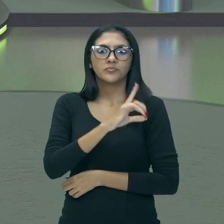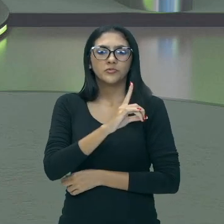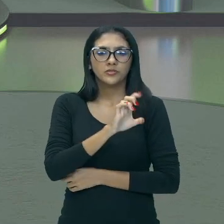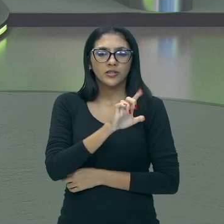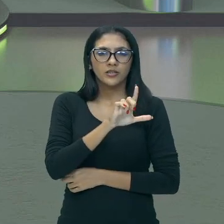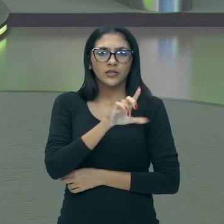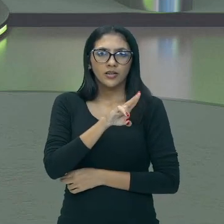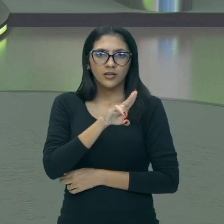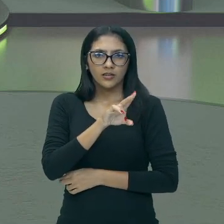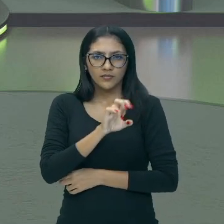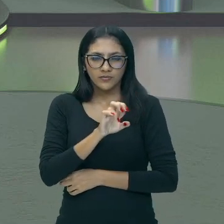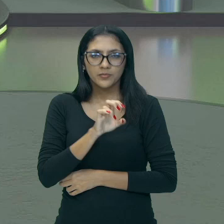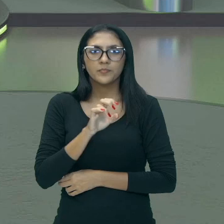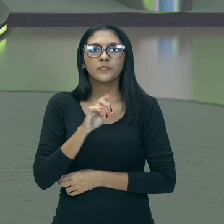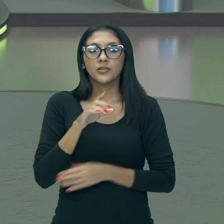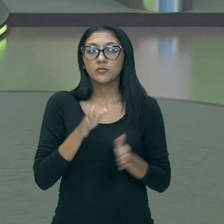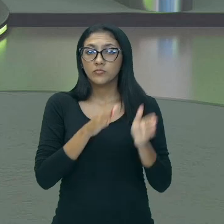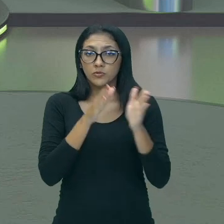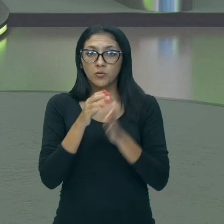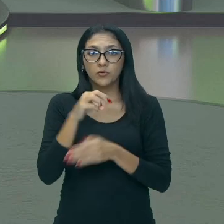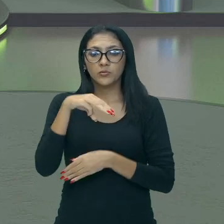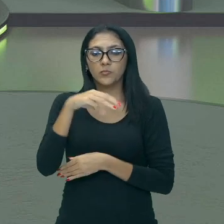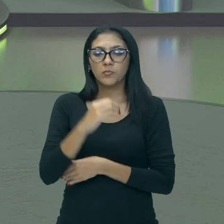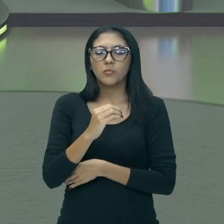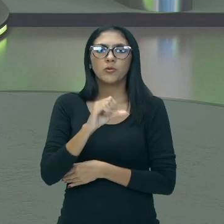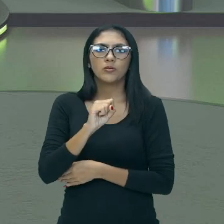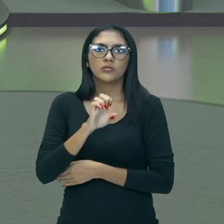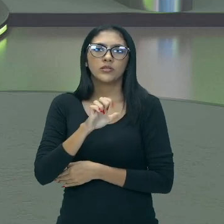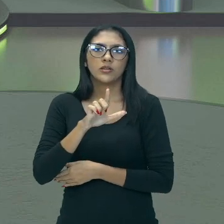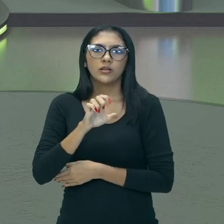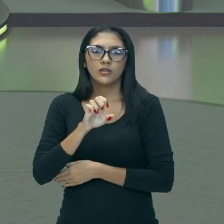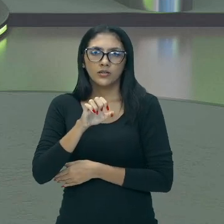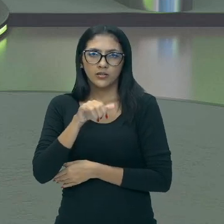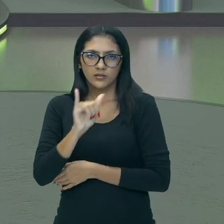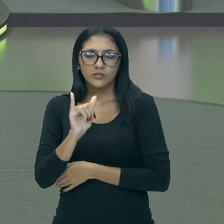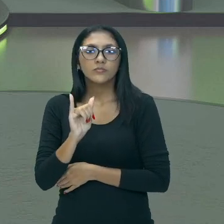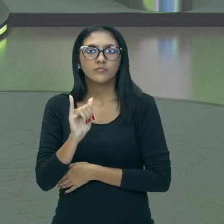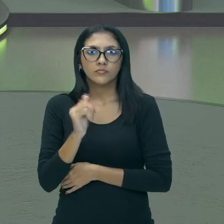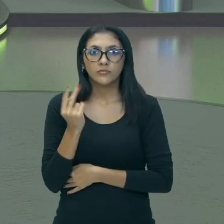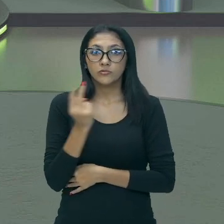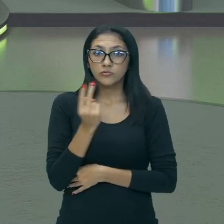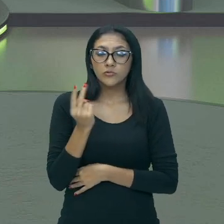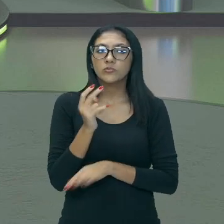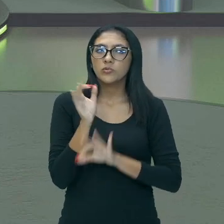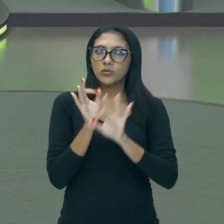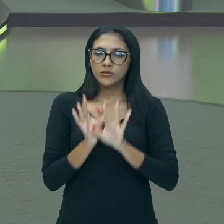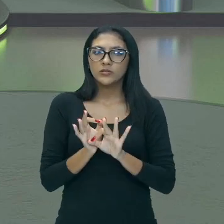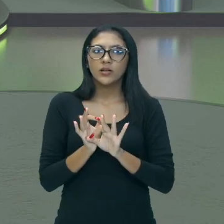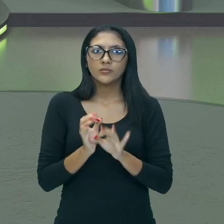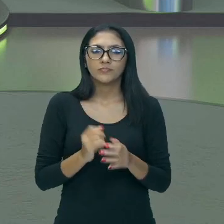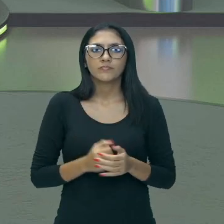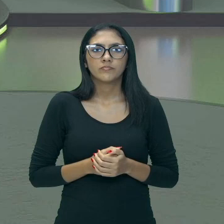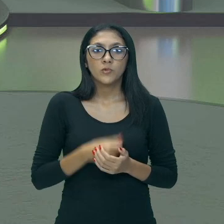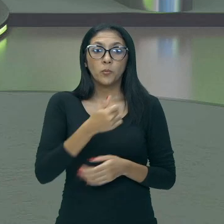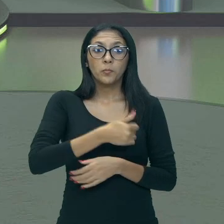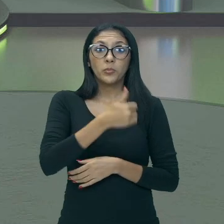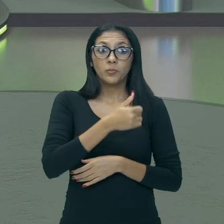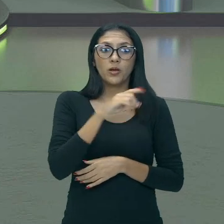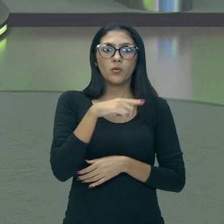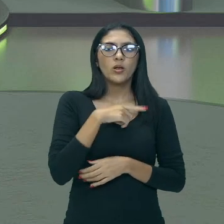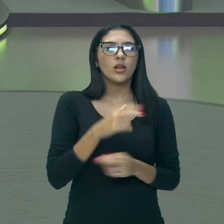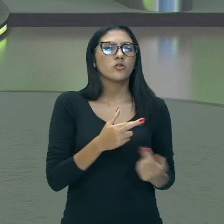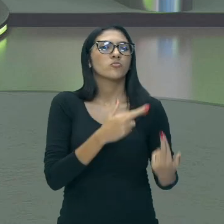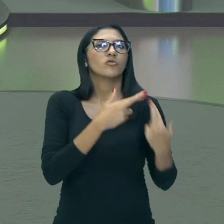aí, esse cara aí do lado, ele organizou a tabela periódica em número atômico. Então Mendeleev é chamado de pai da